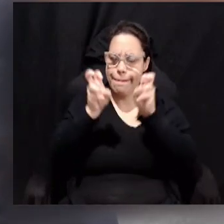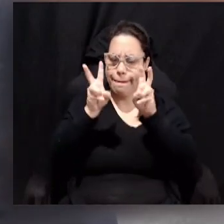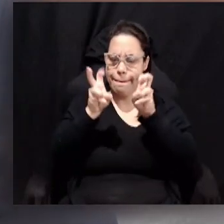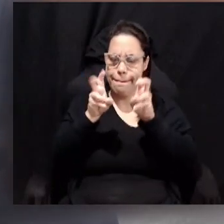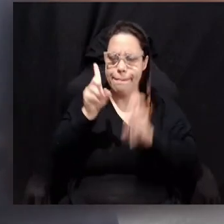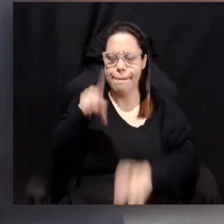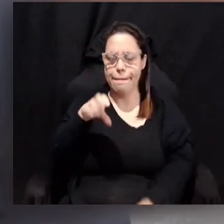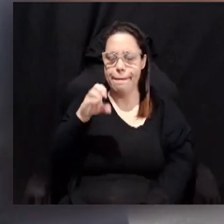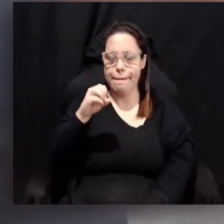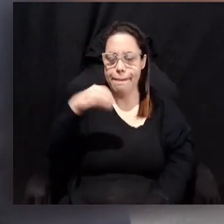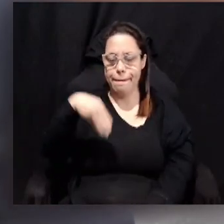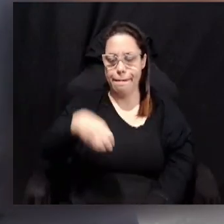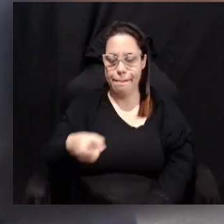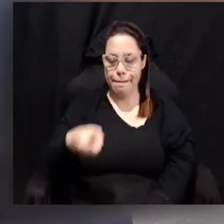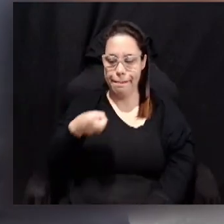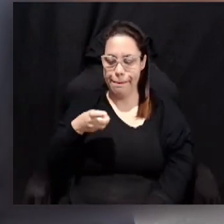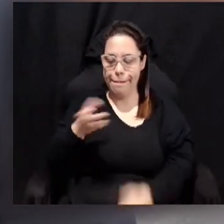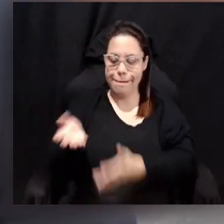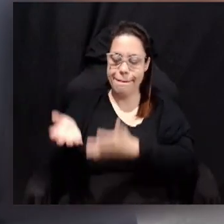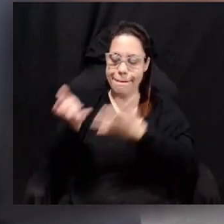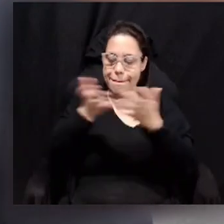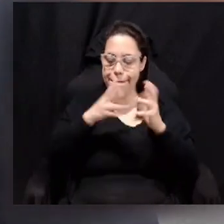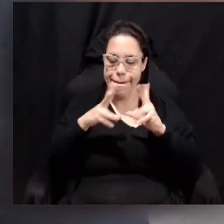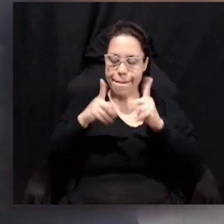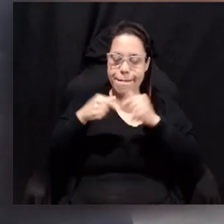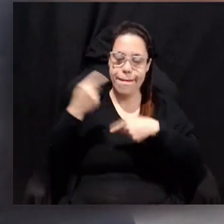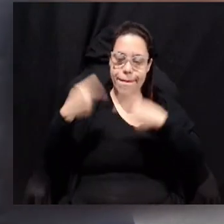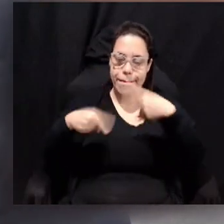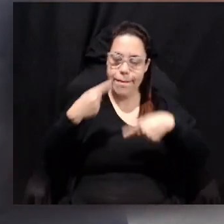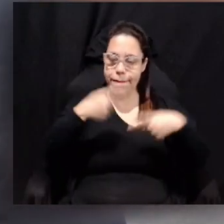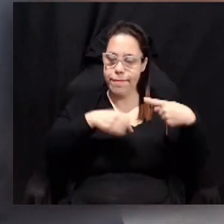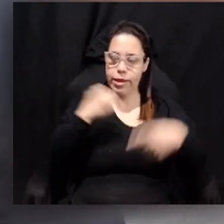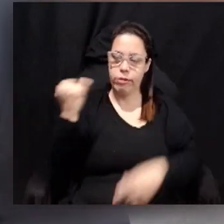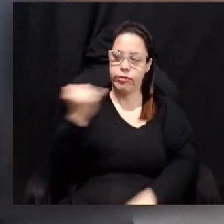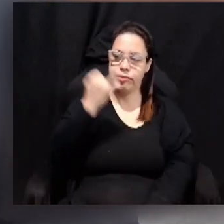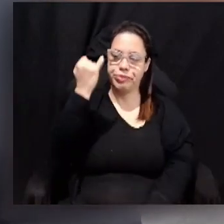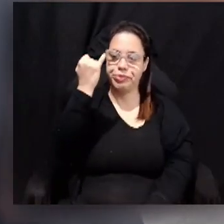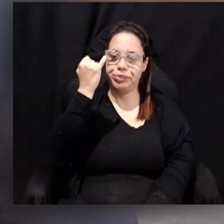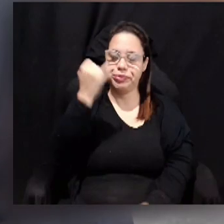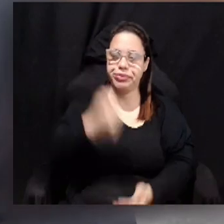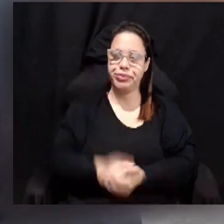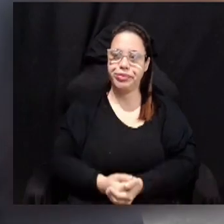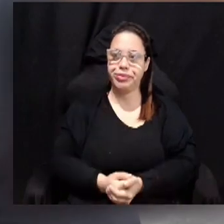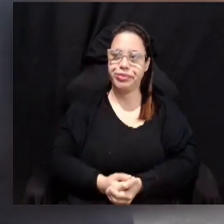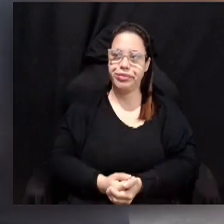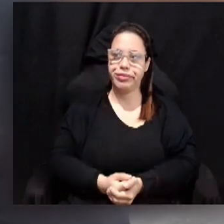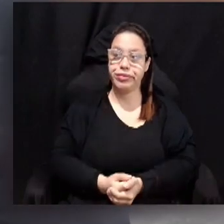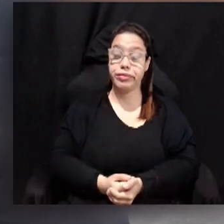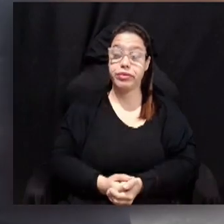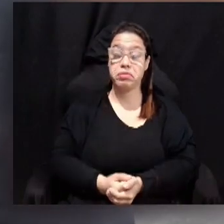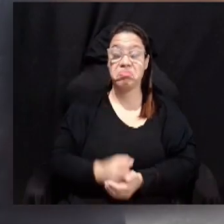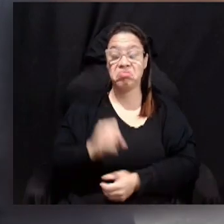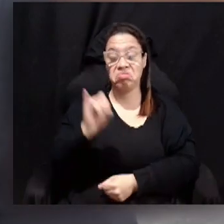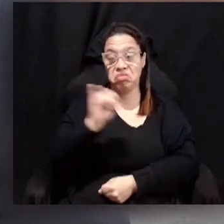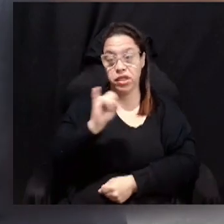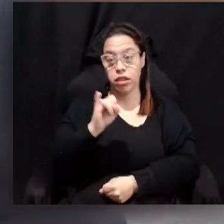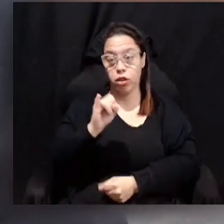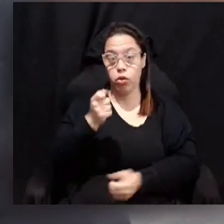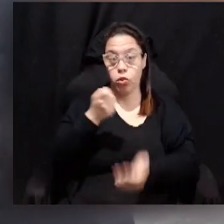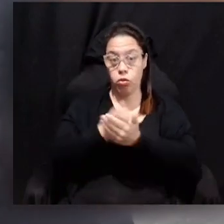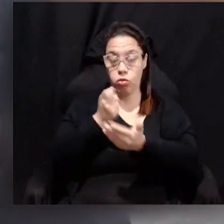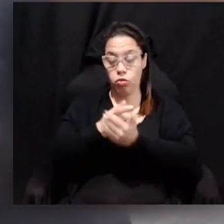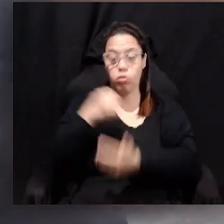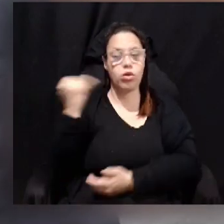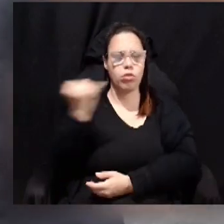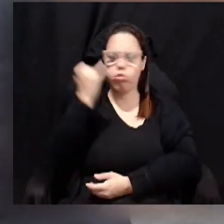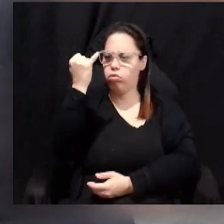exterior, mas trazendo todas as discussões pertinentes. E essa questão, né, de imposto, tributação é muito importante e